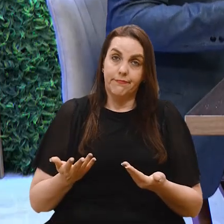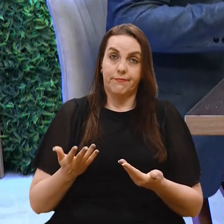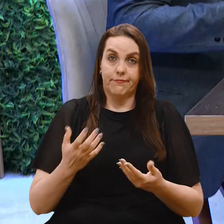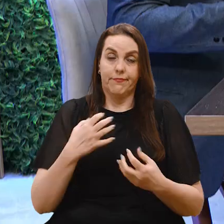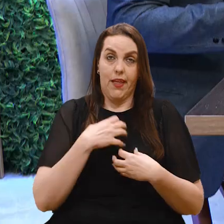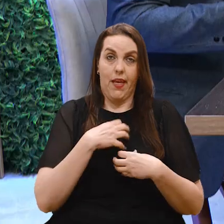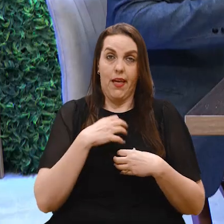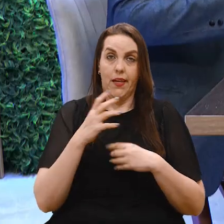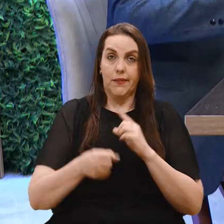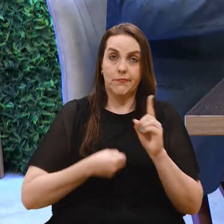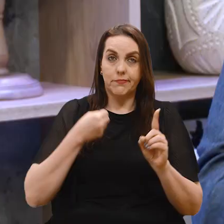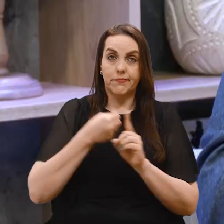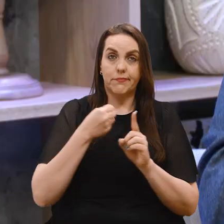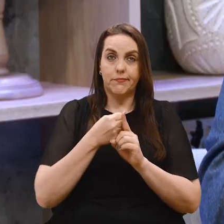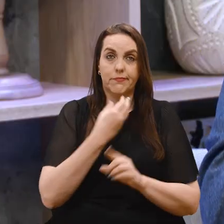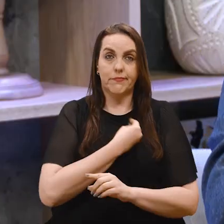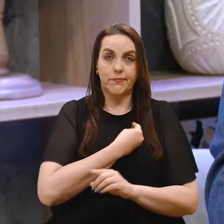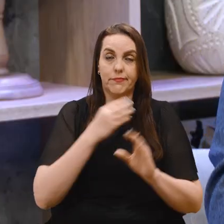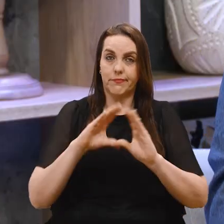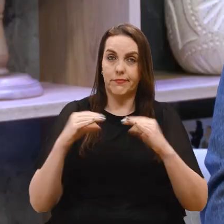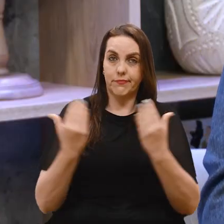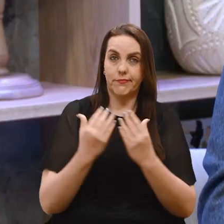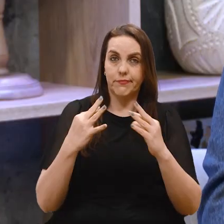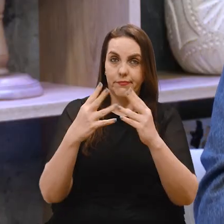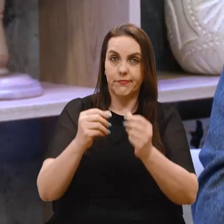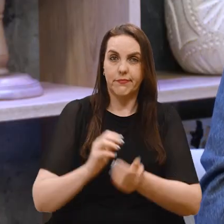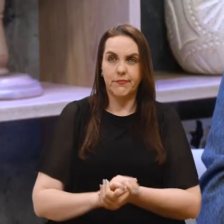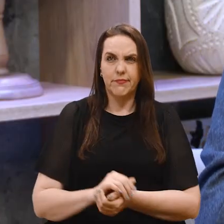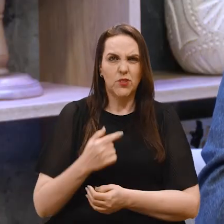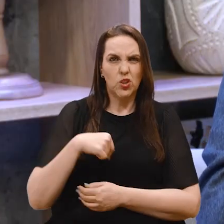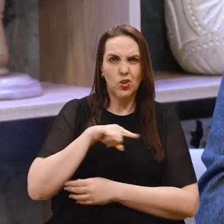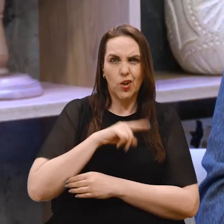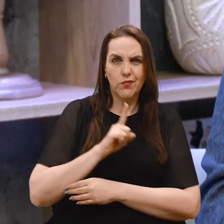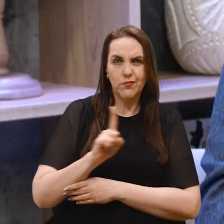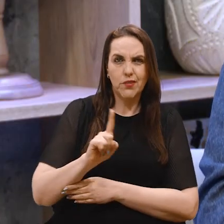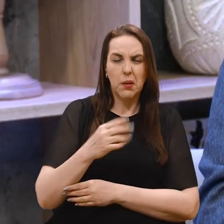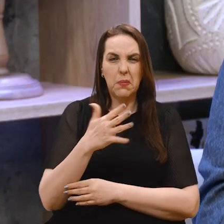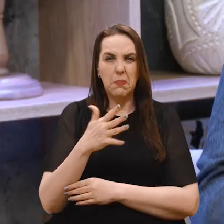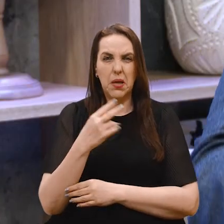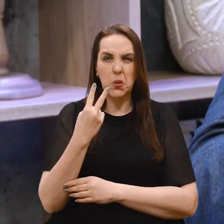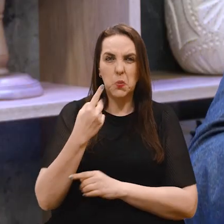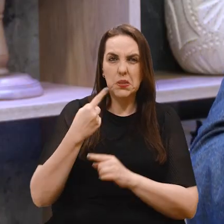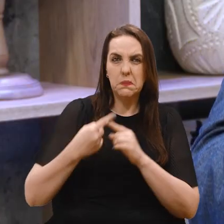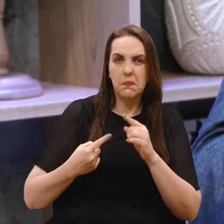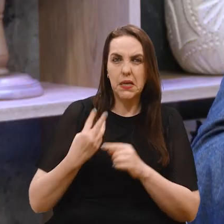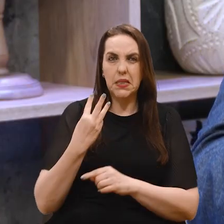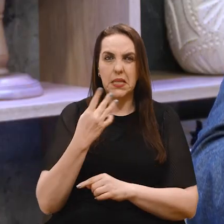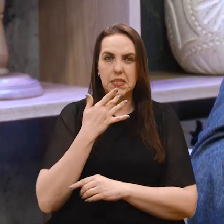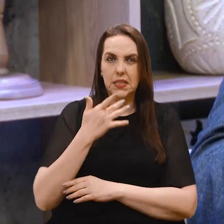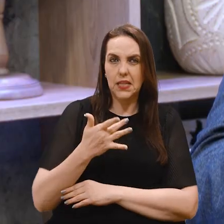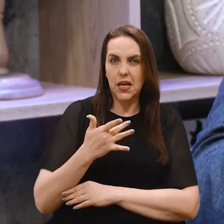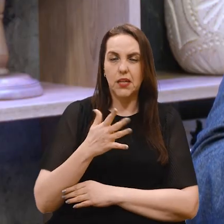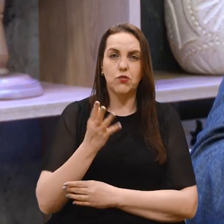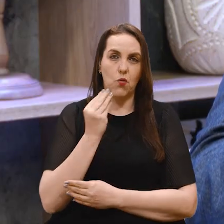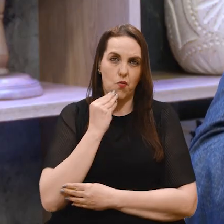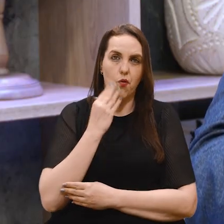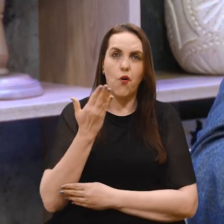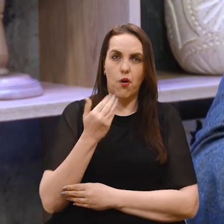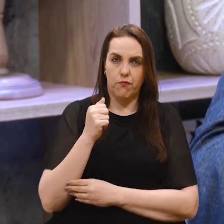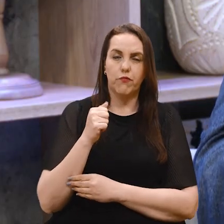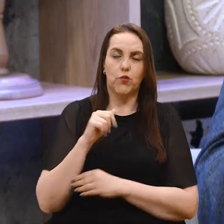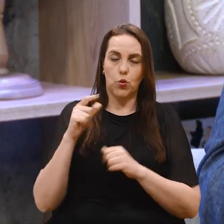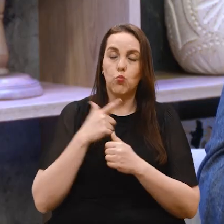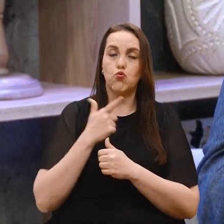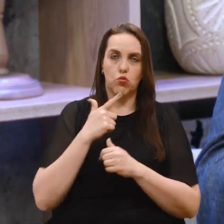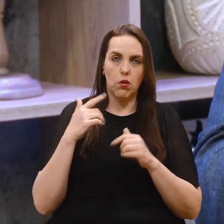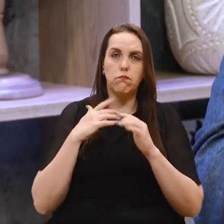afeta a vida de toda a comunidade. A gente esteve ali por volta das 2h30, 3 horas da tarde. Obviamente não tinha um fluxo tão grande, mas